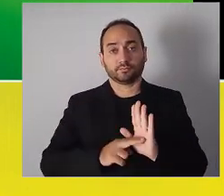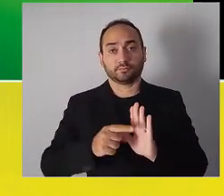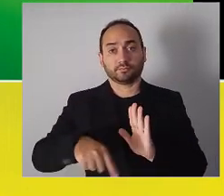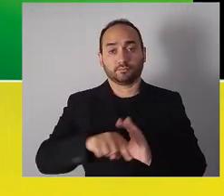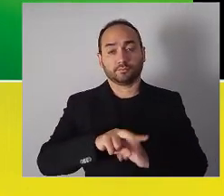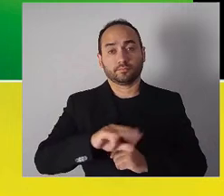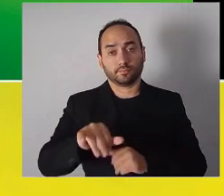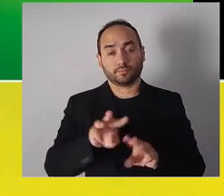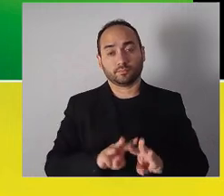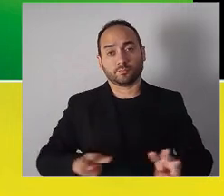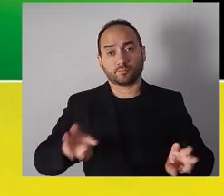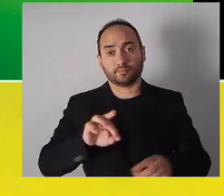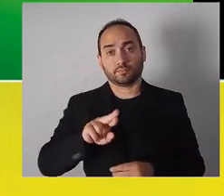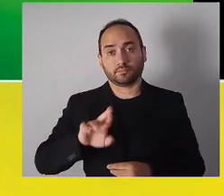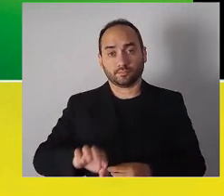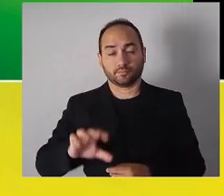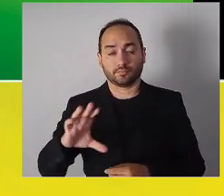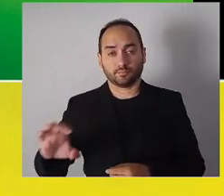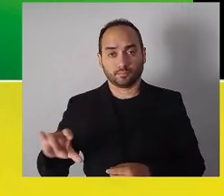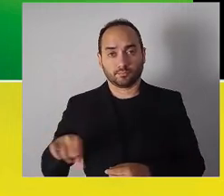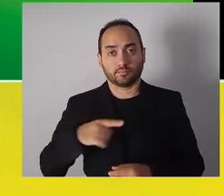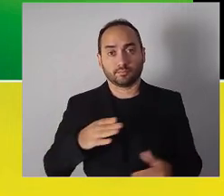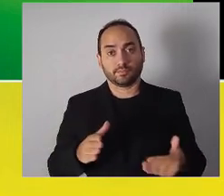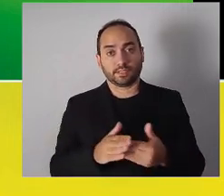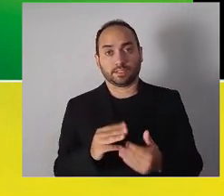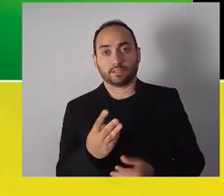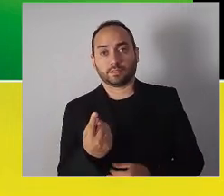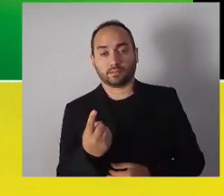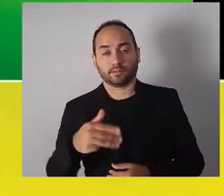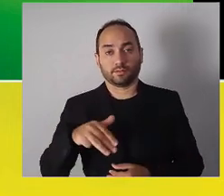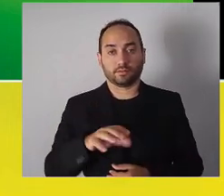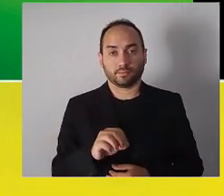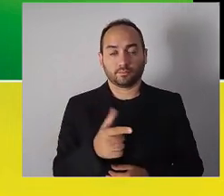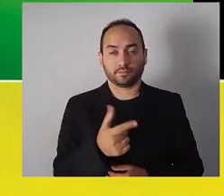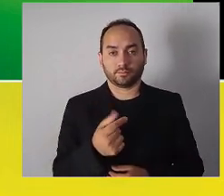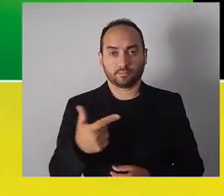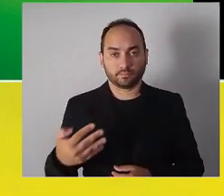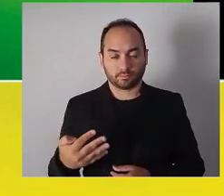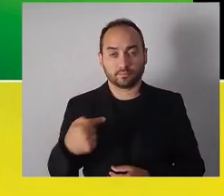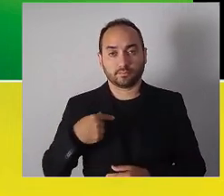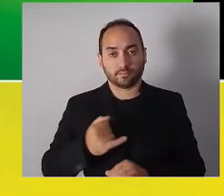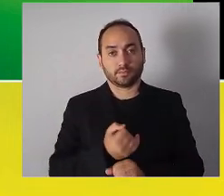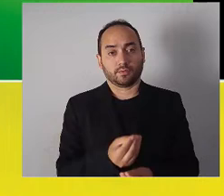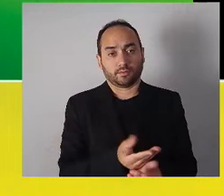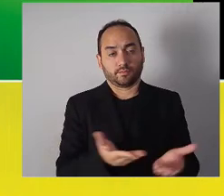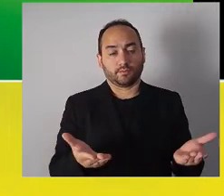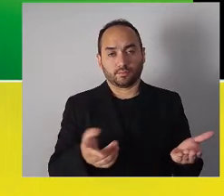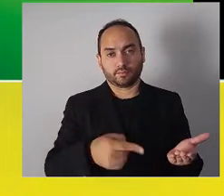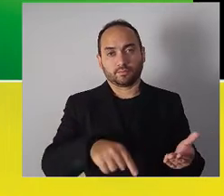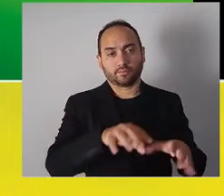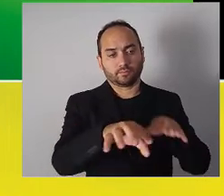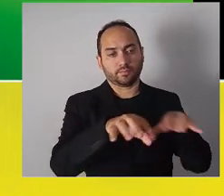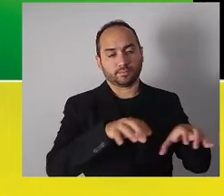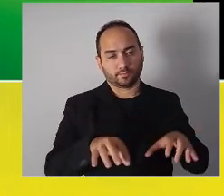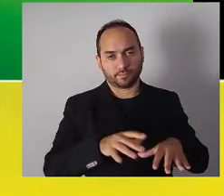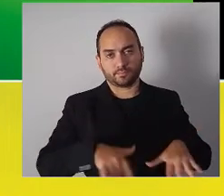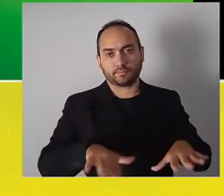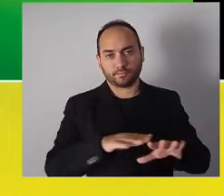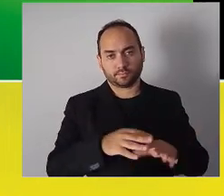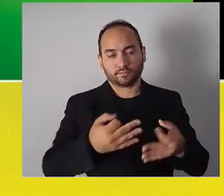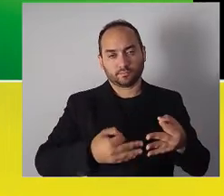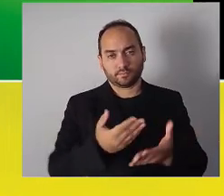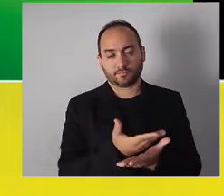no site do TRE Ceará até o dia 31 de março de 2024 e será enviado às respectivas assessorias dos